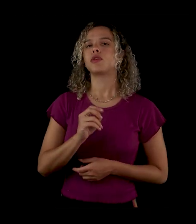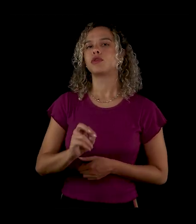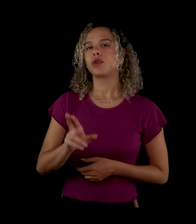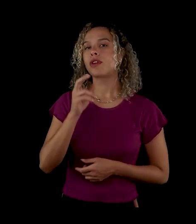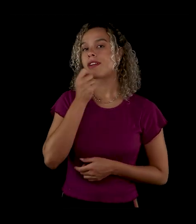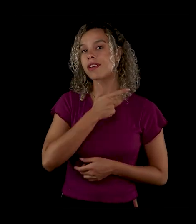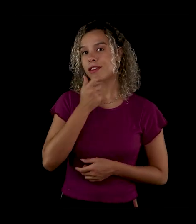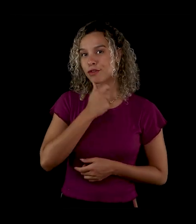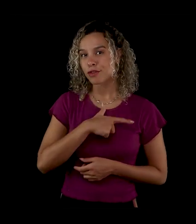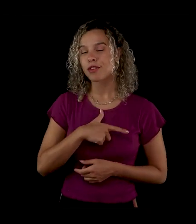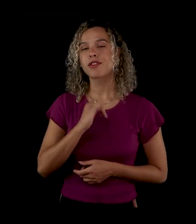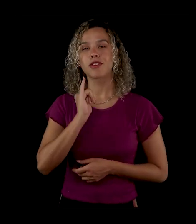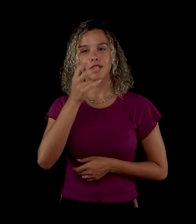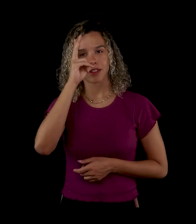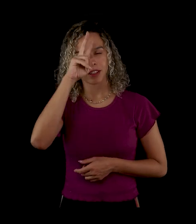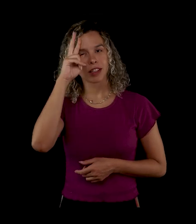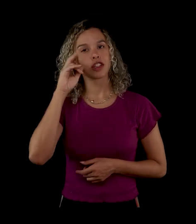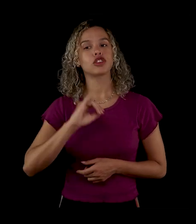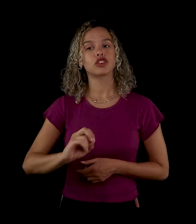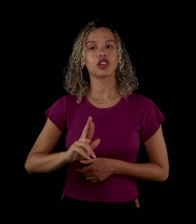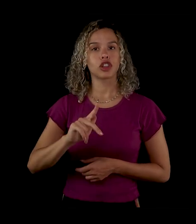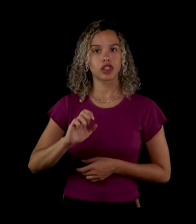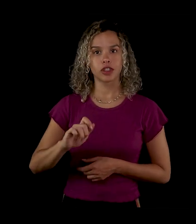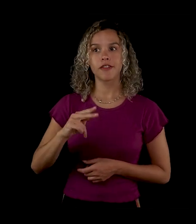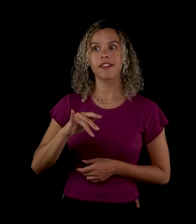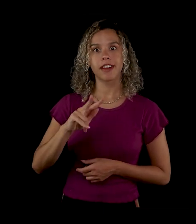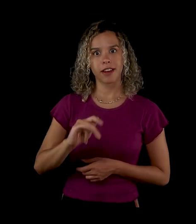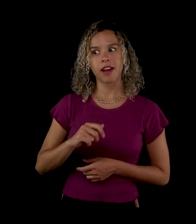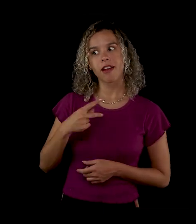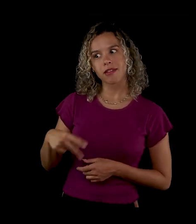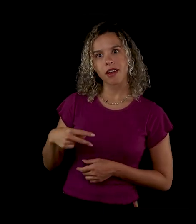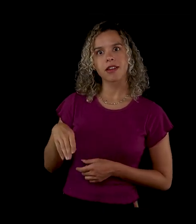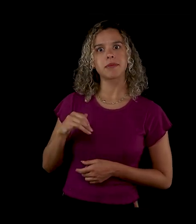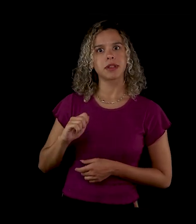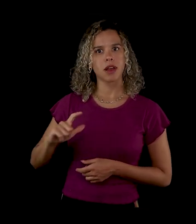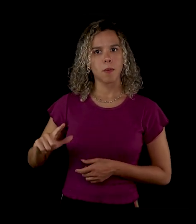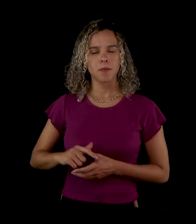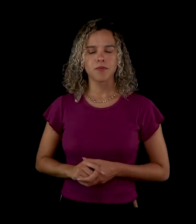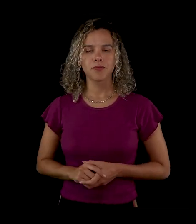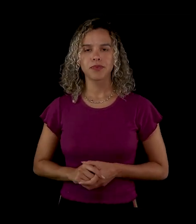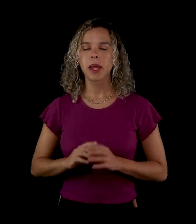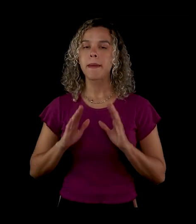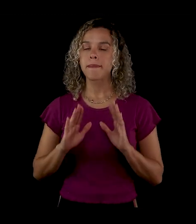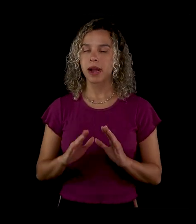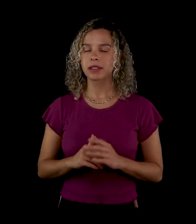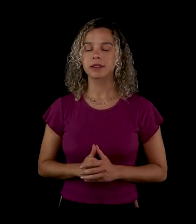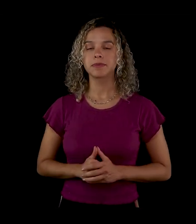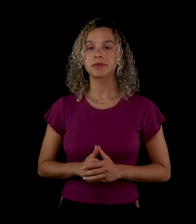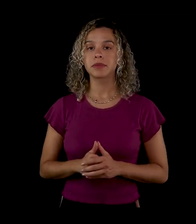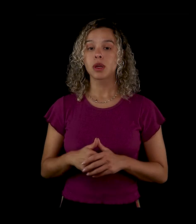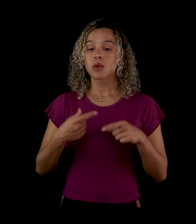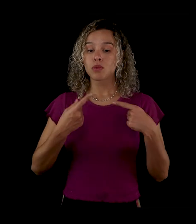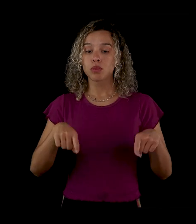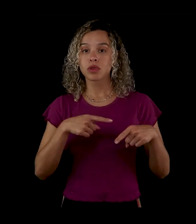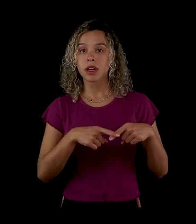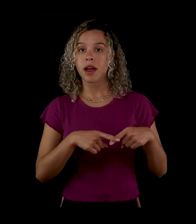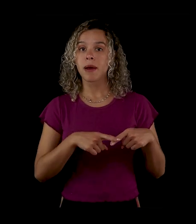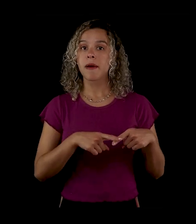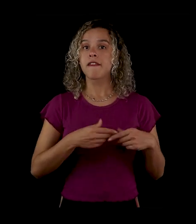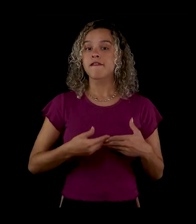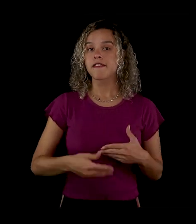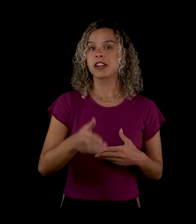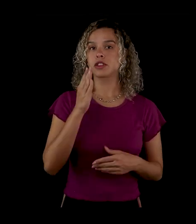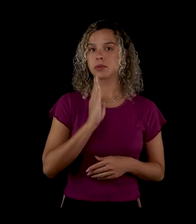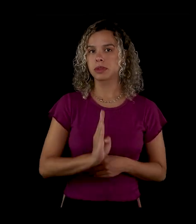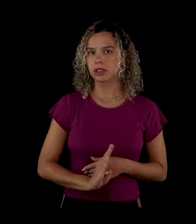em Anedota, que era do Jorge Veiga, também é do Miguel Gustavo. Agora, a música para Frente Brasil, que